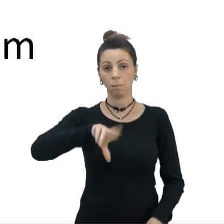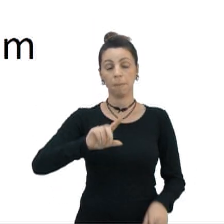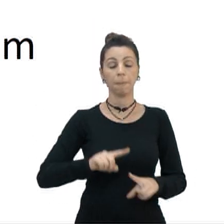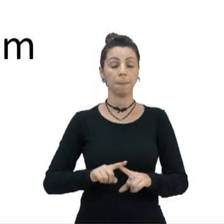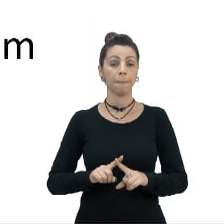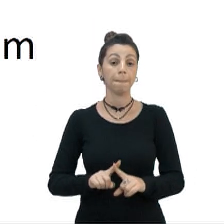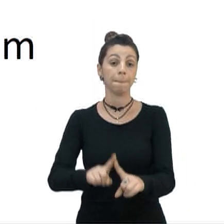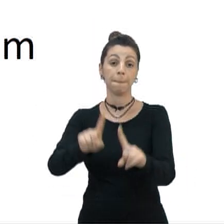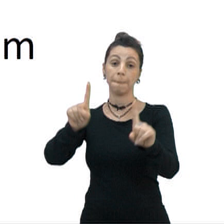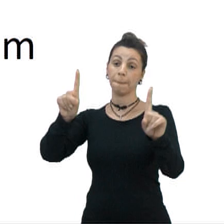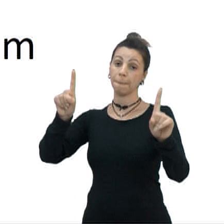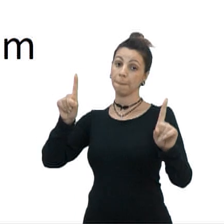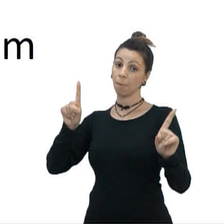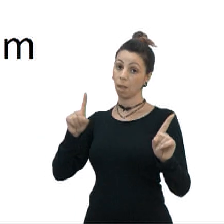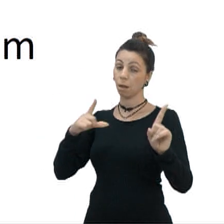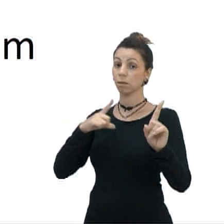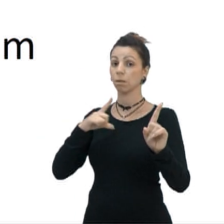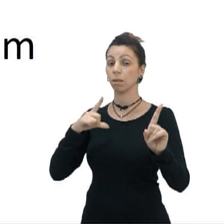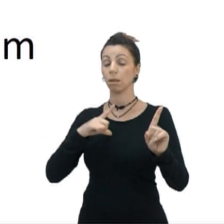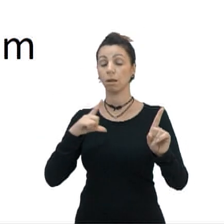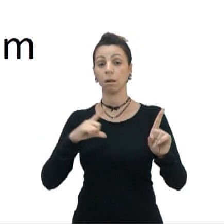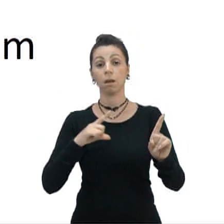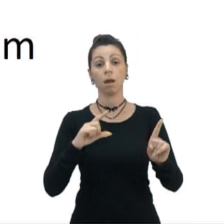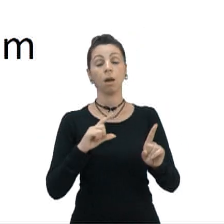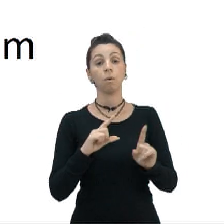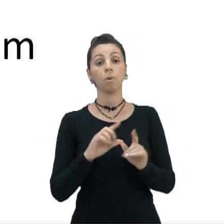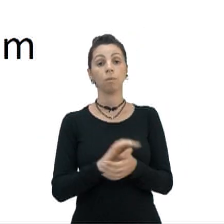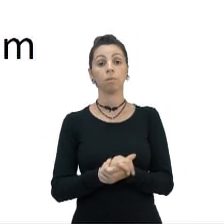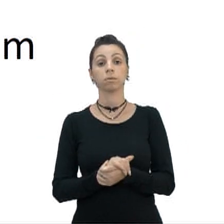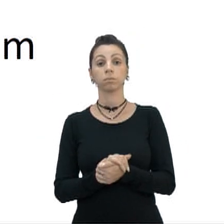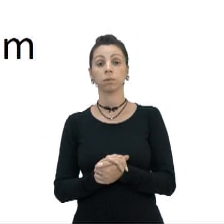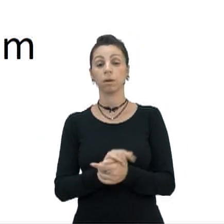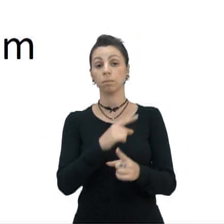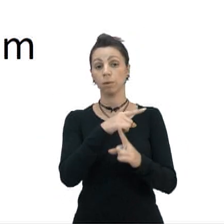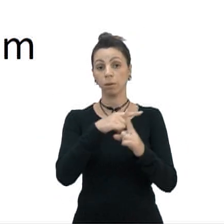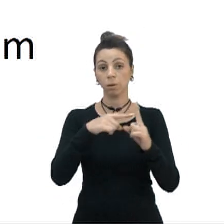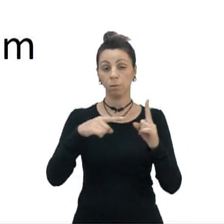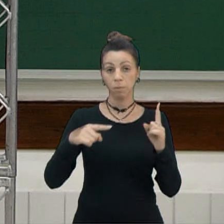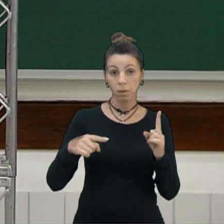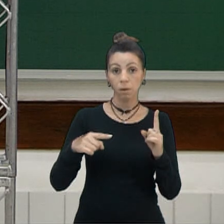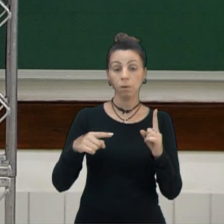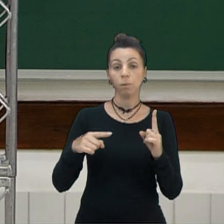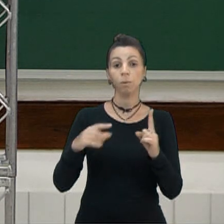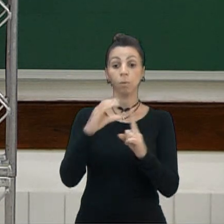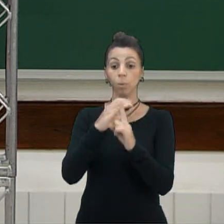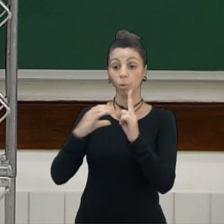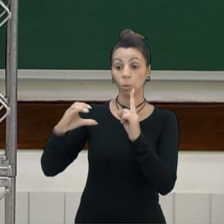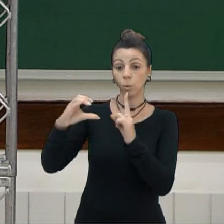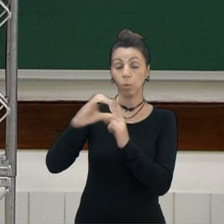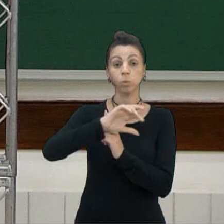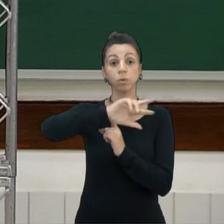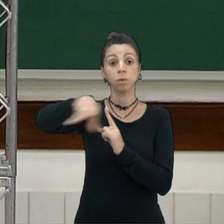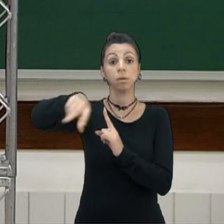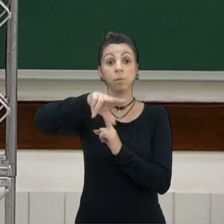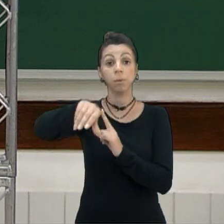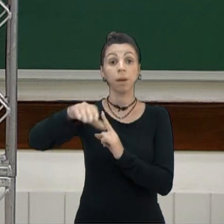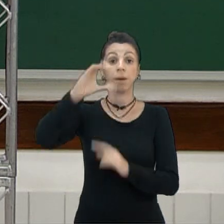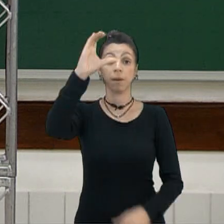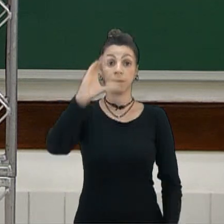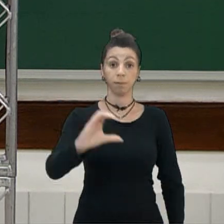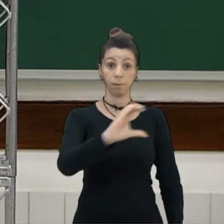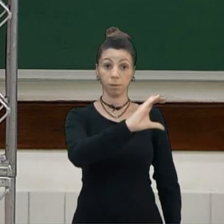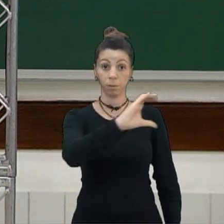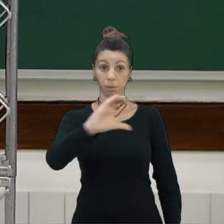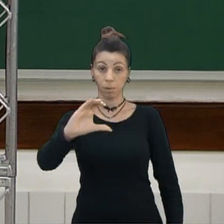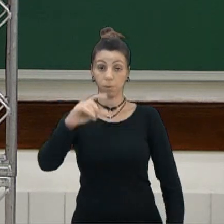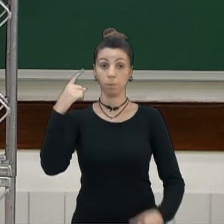com certas restrições para cultos que não fossem católicos. Porque, de certa forma, a religião no Brasil naquela